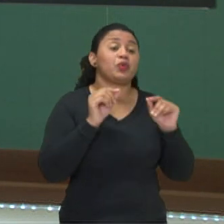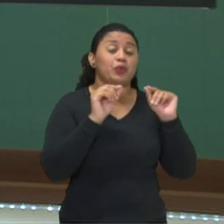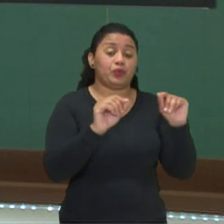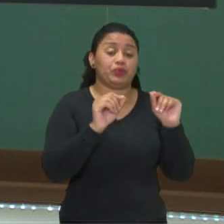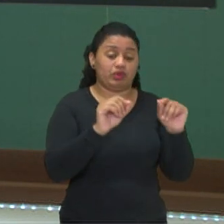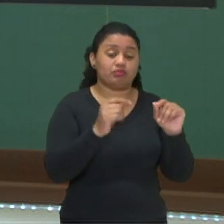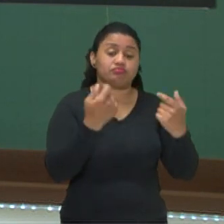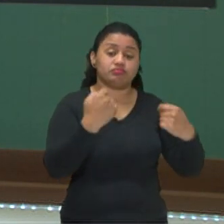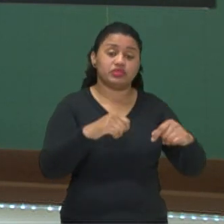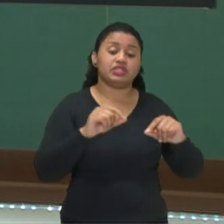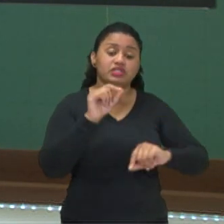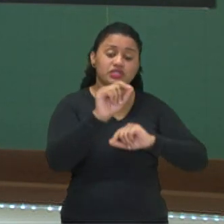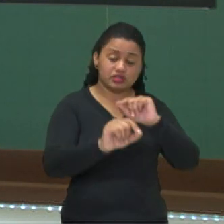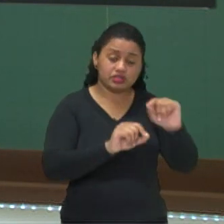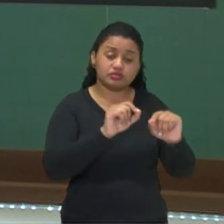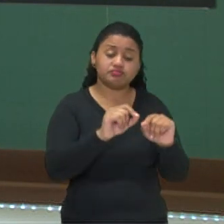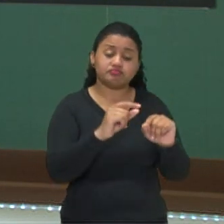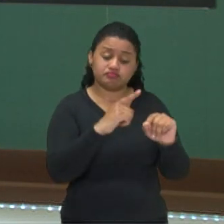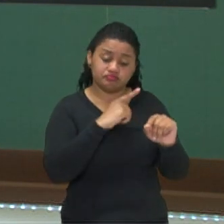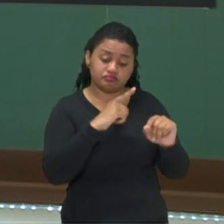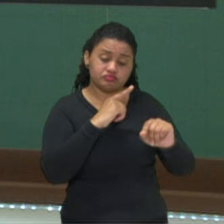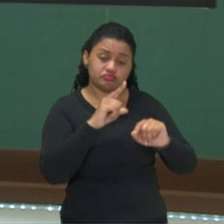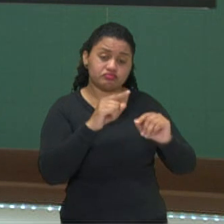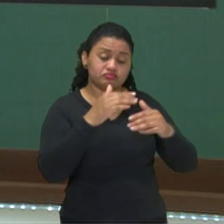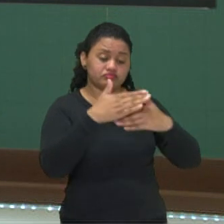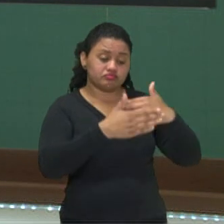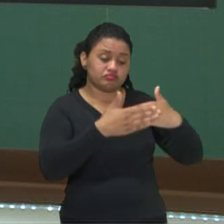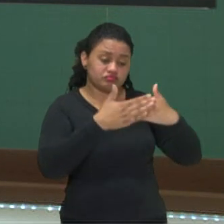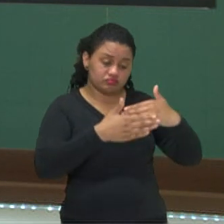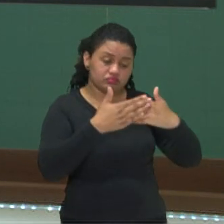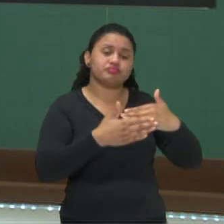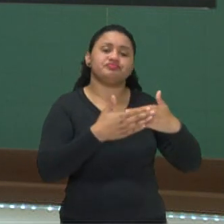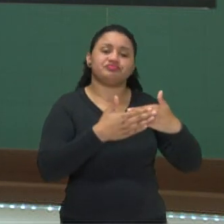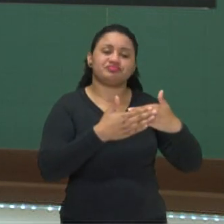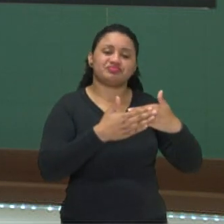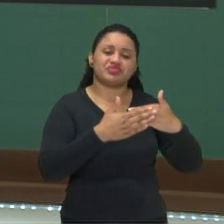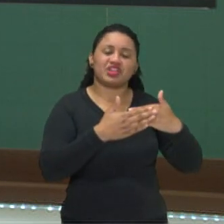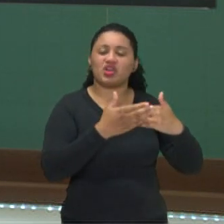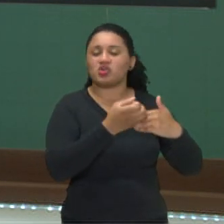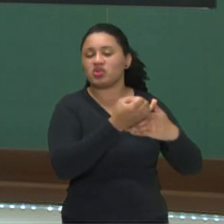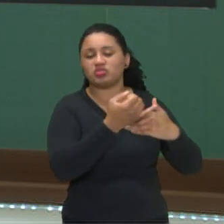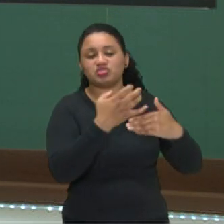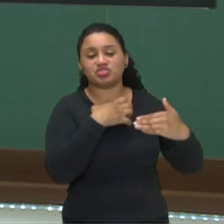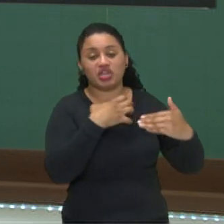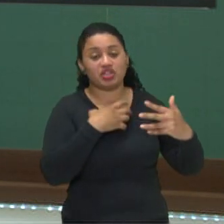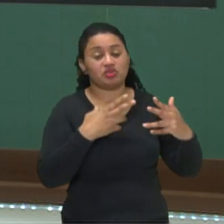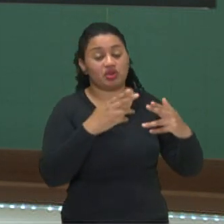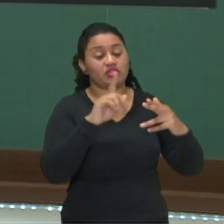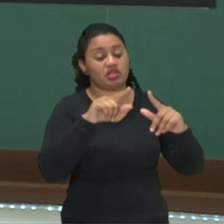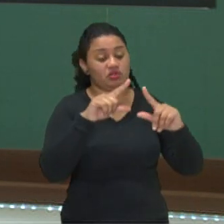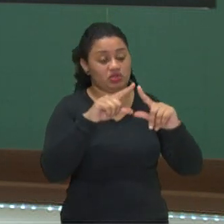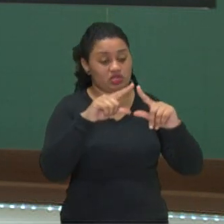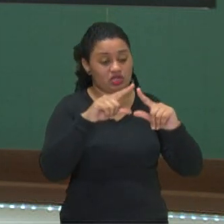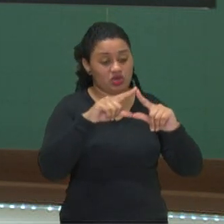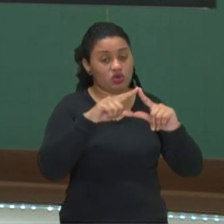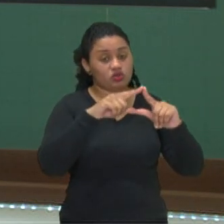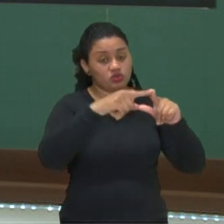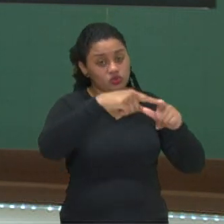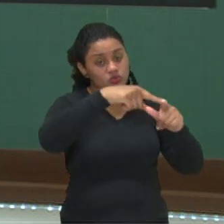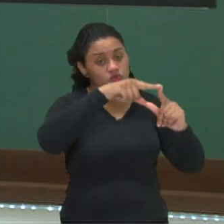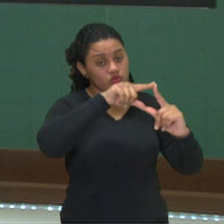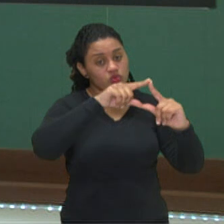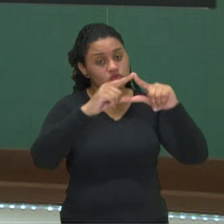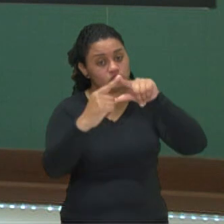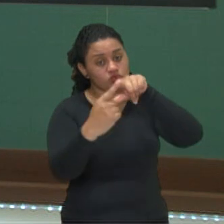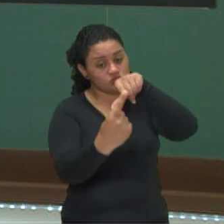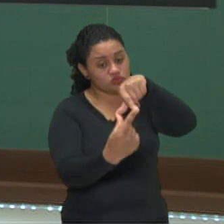regular, ele vai ter que ter as faces mesma forma, né? Então, por exemplo, se é um triângulo, ele tem que ter